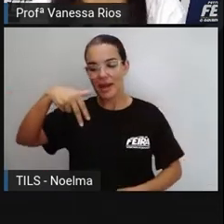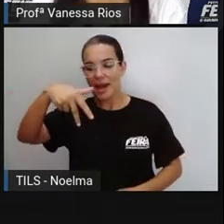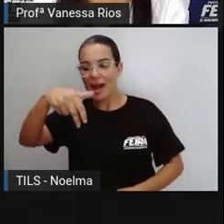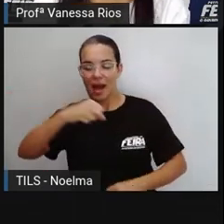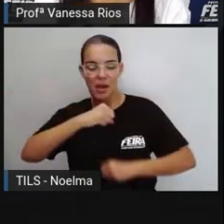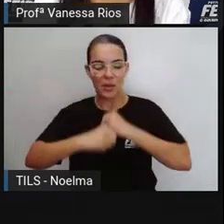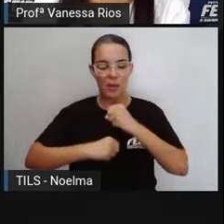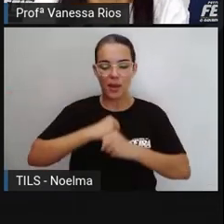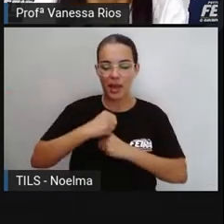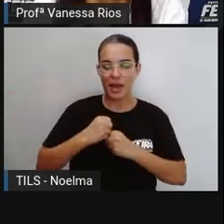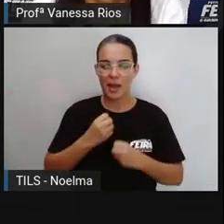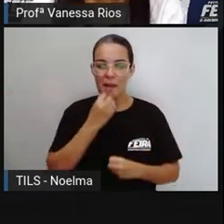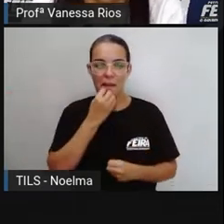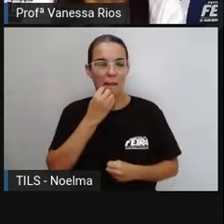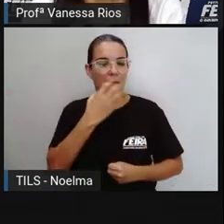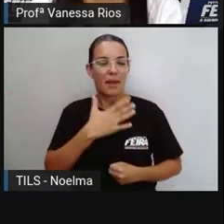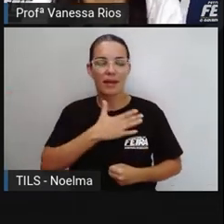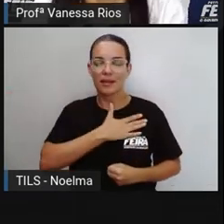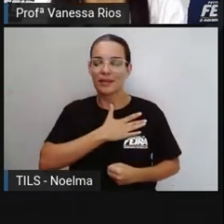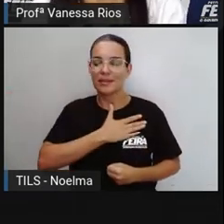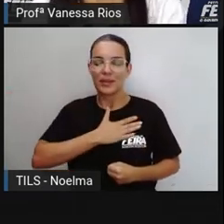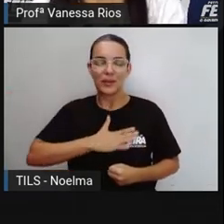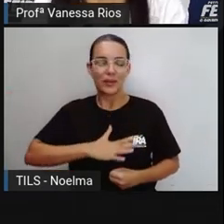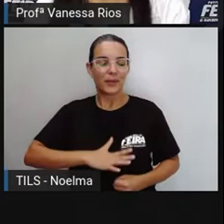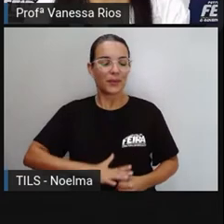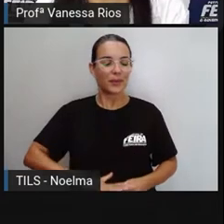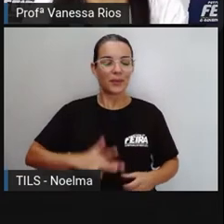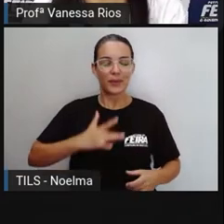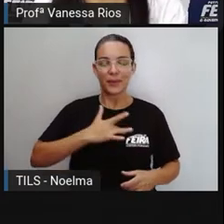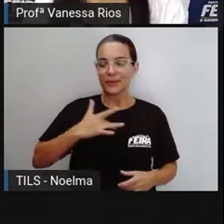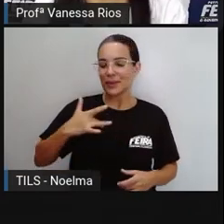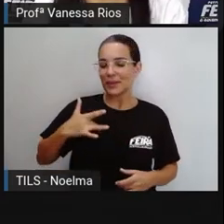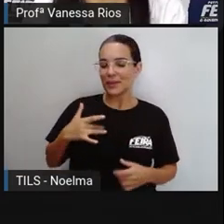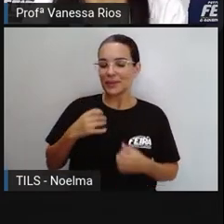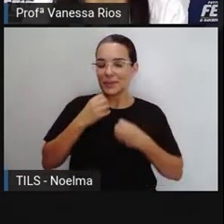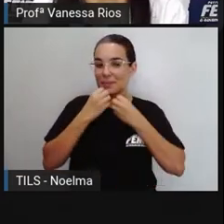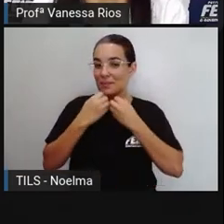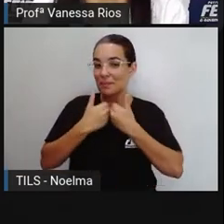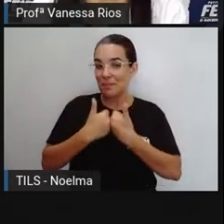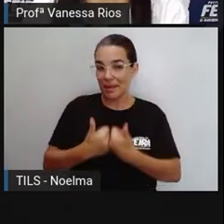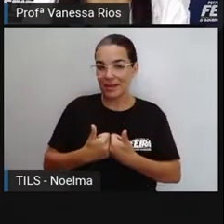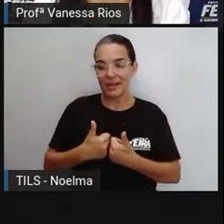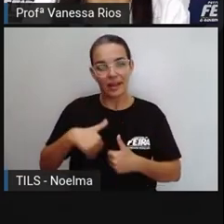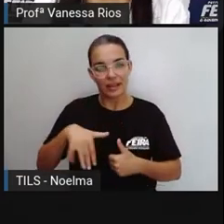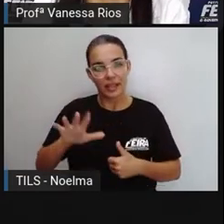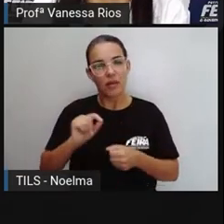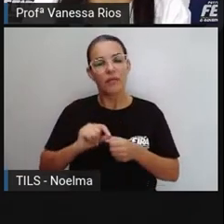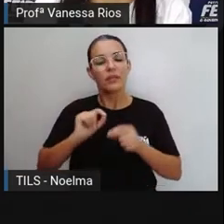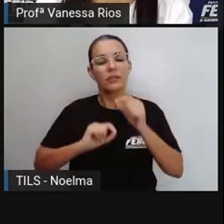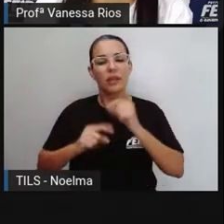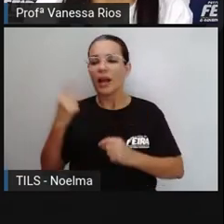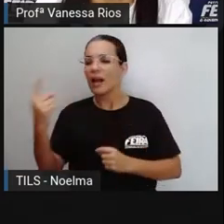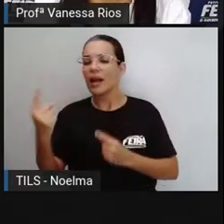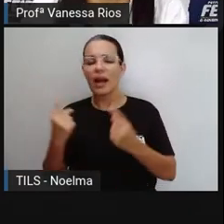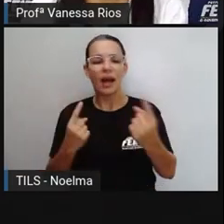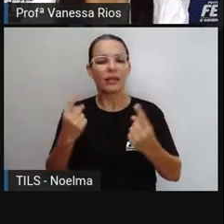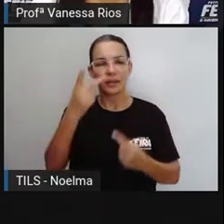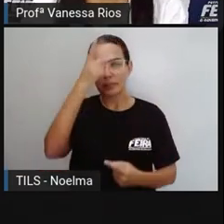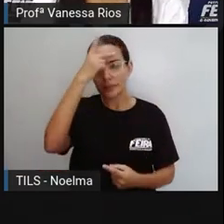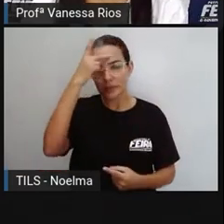físicas, o bem-estar proporcionado pela prática das atividades físicas, vai fazendo com que cada